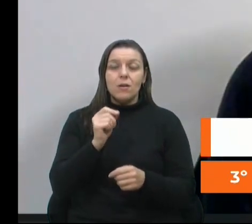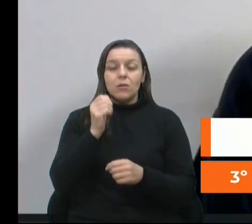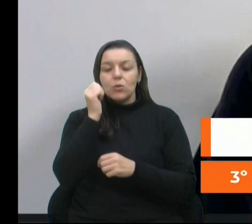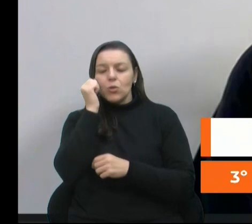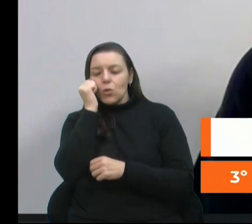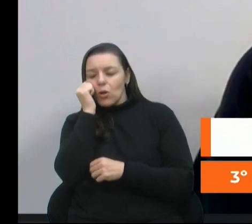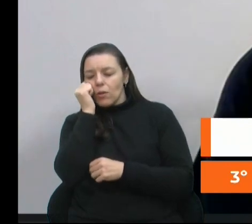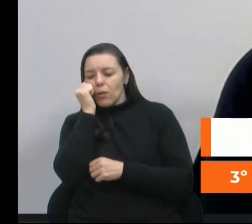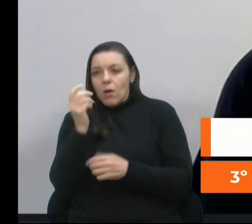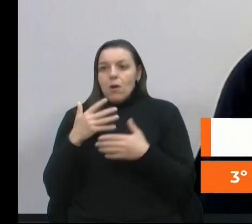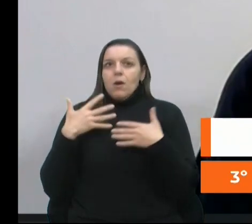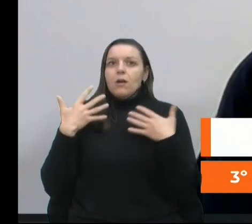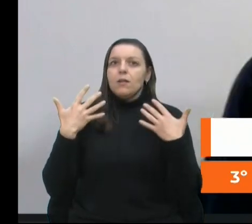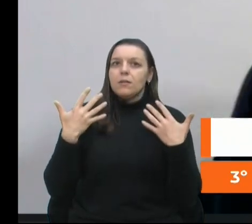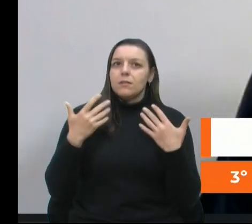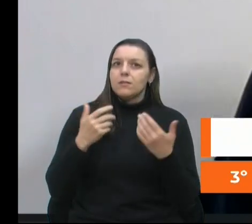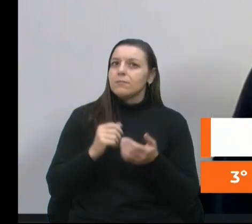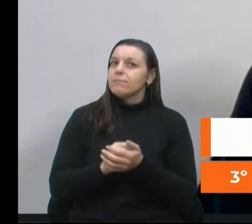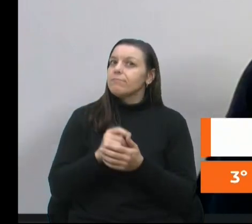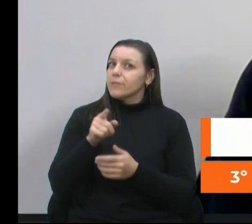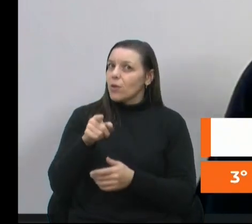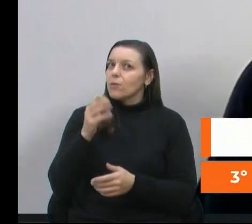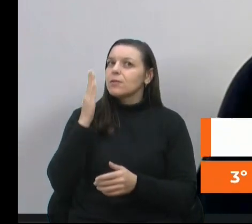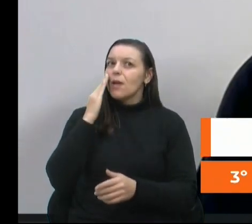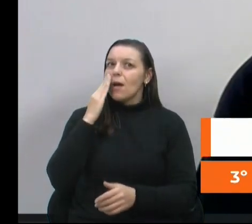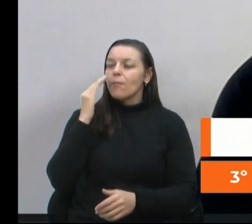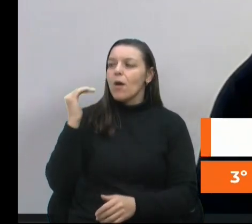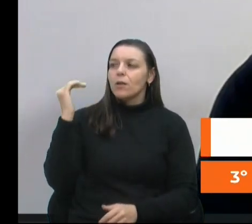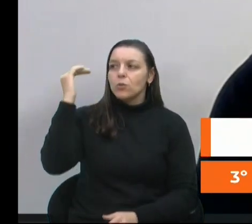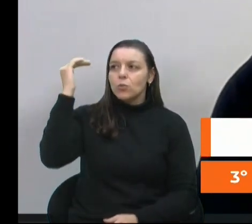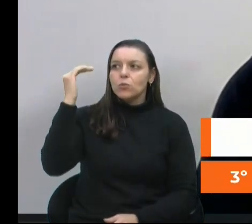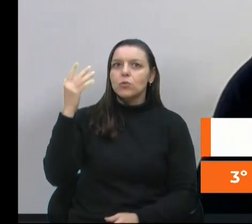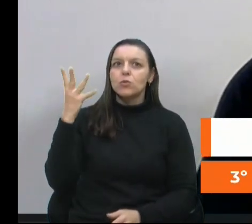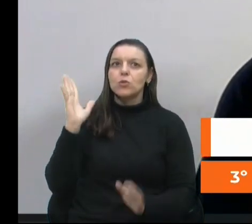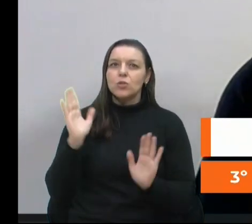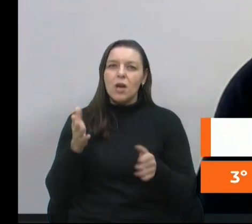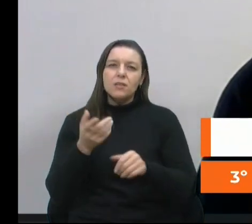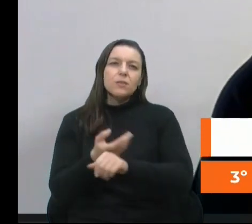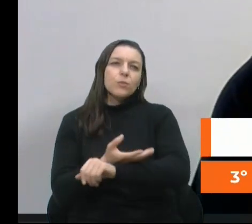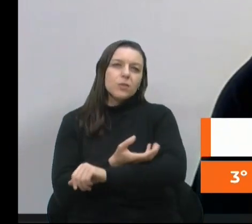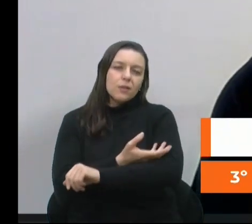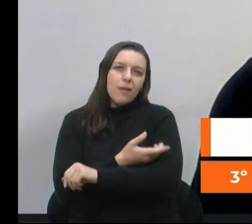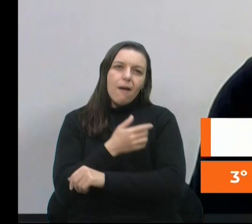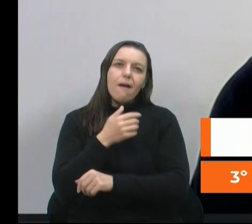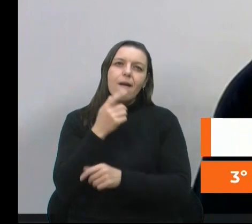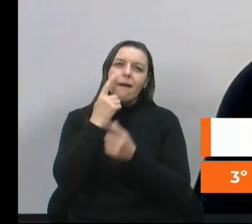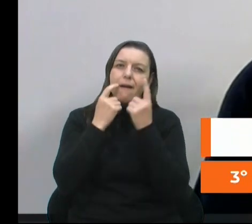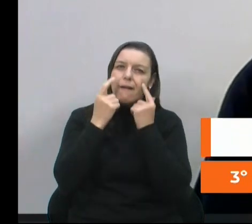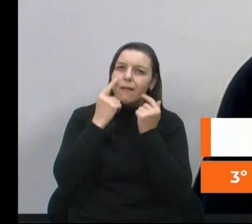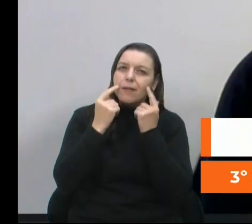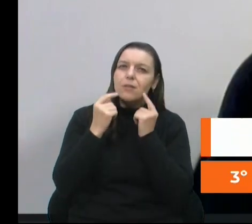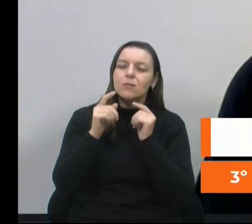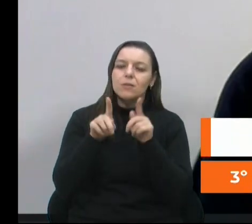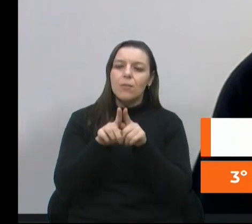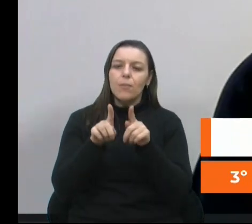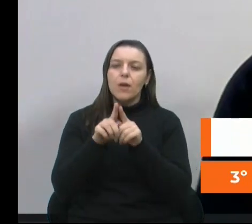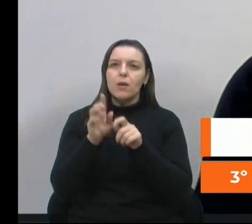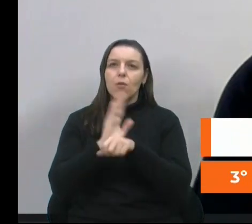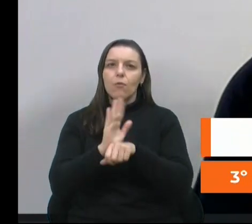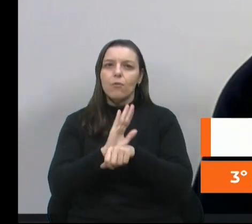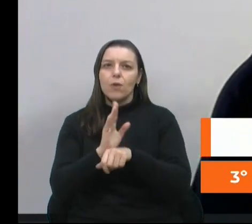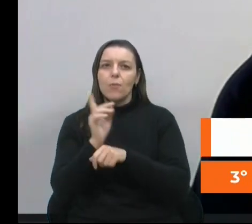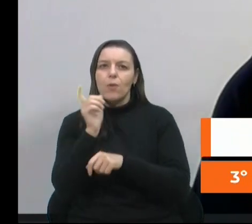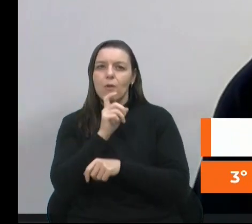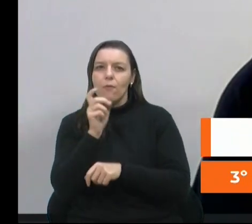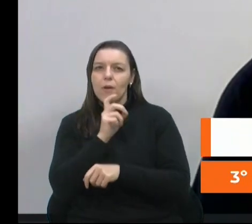pesadelos. Tenho certeza que vocês, adultos, alguma vez já se emocionaram com filmes, novelas. Tá ali acontecendo